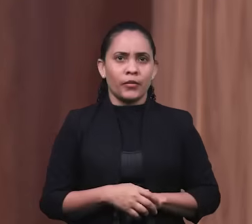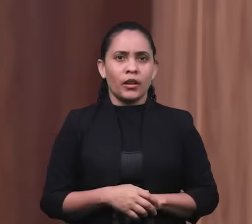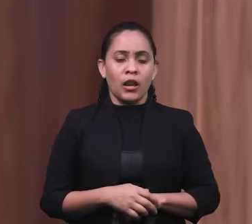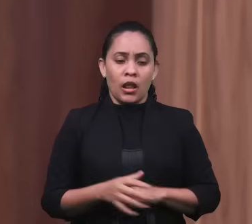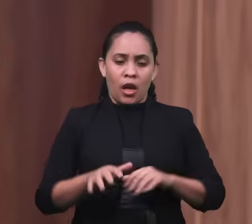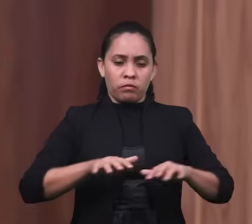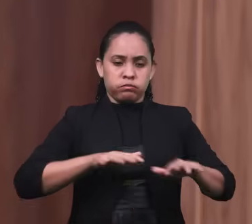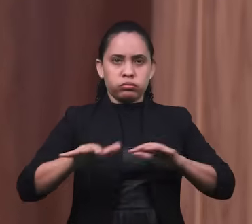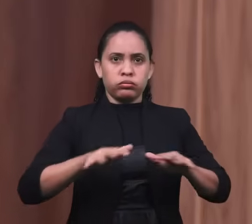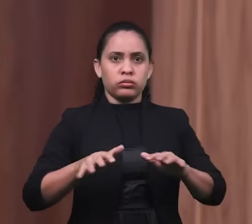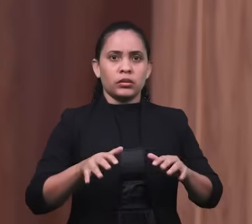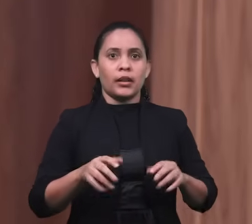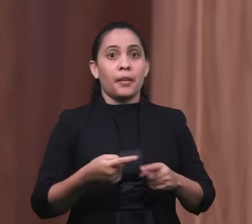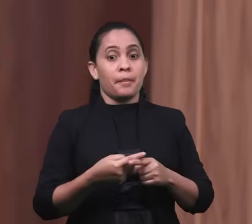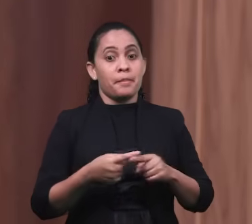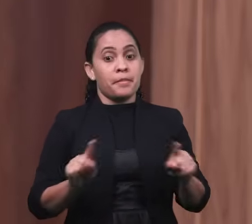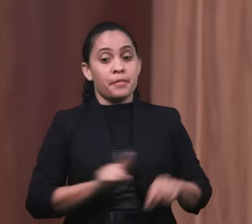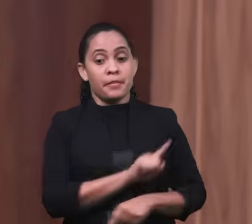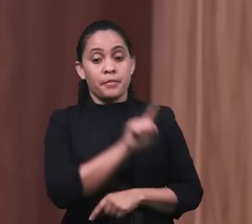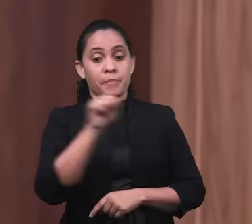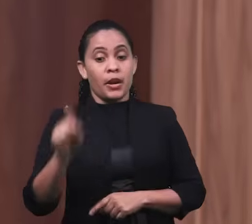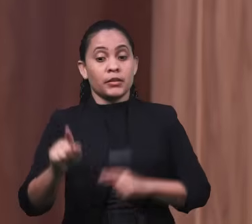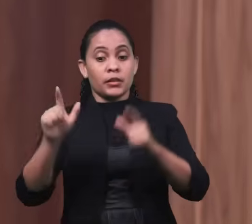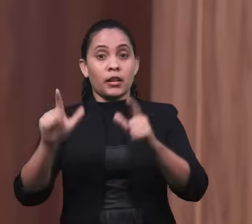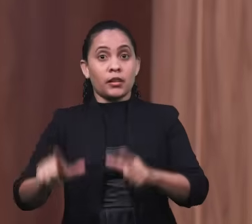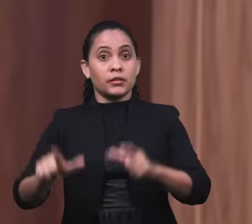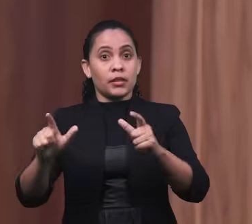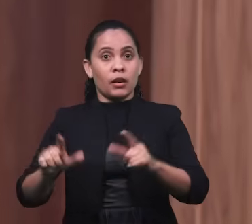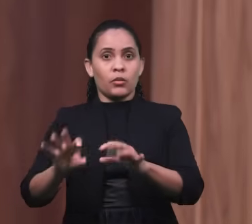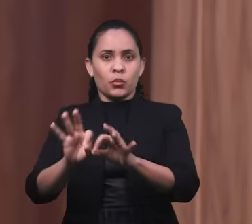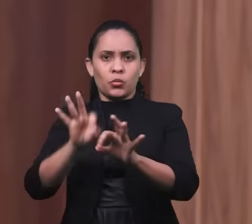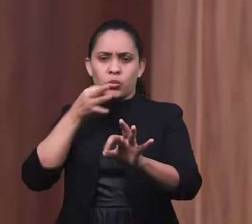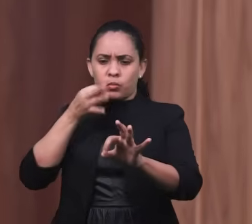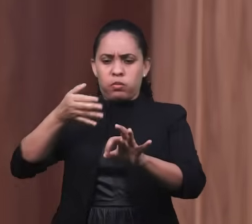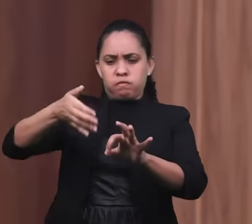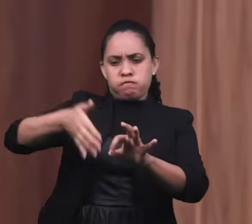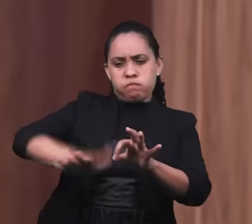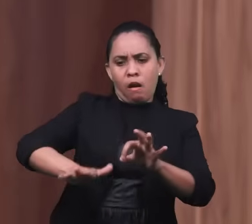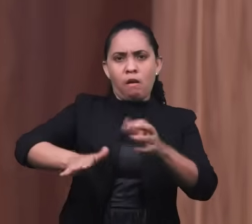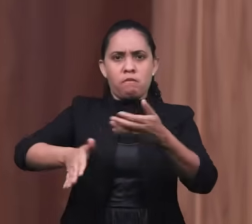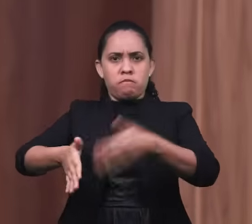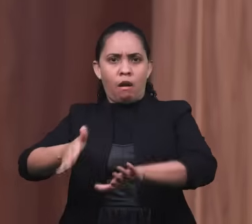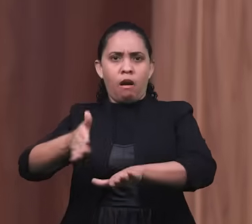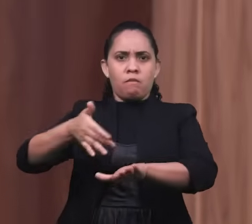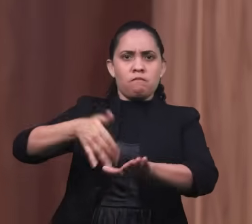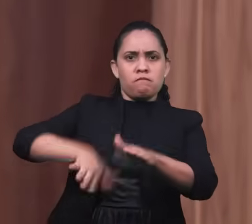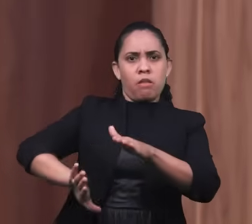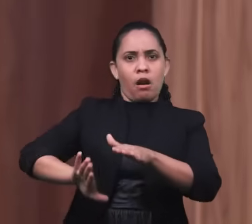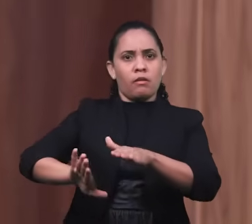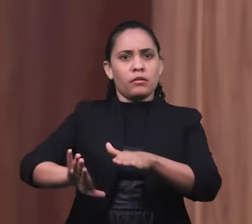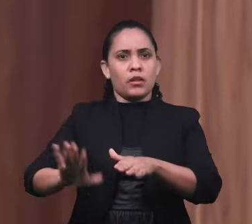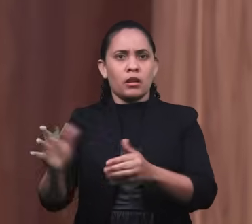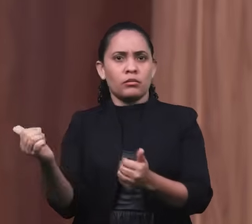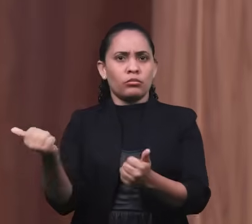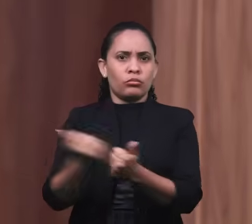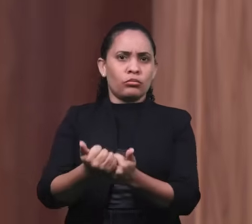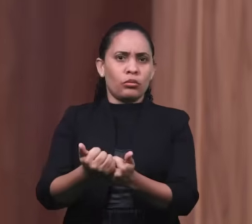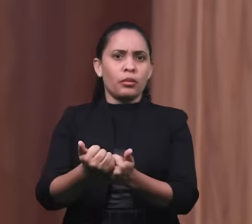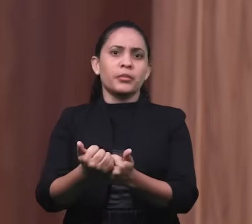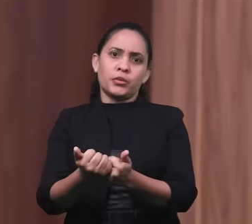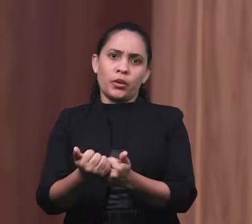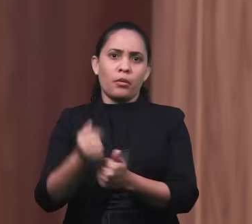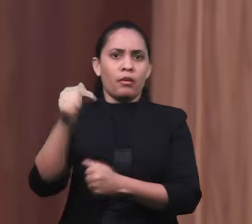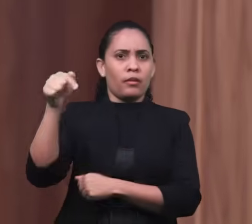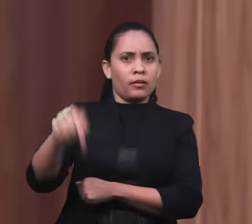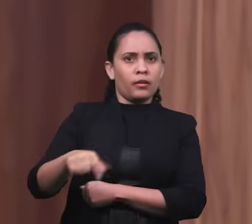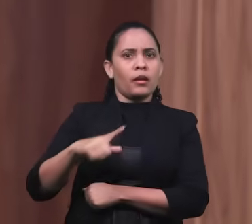eira, mas malhar no lagar era o lagar onde que era o pisar das uvas. Então, o alimento, na